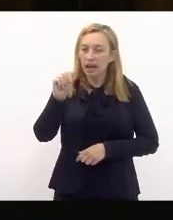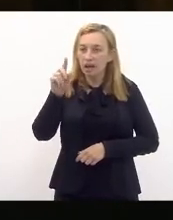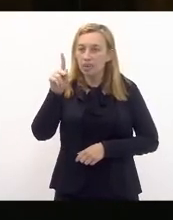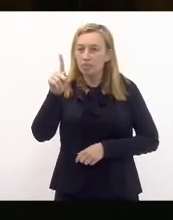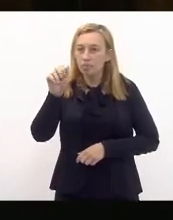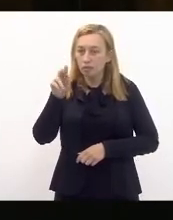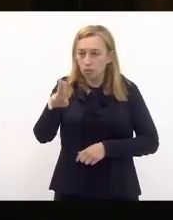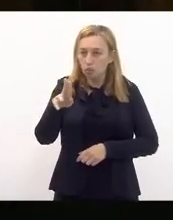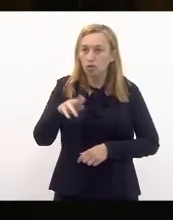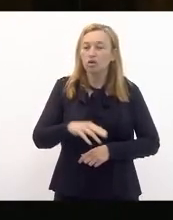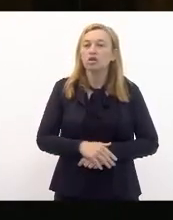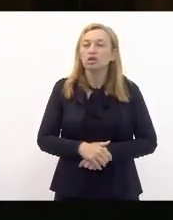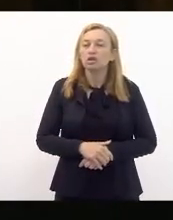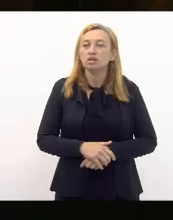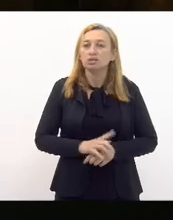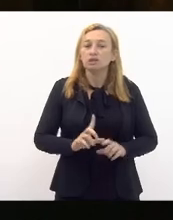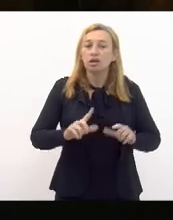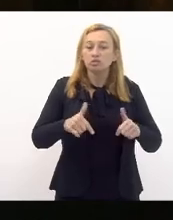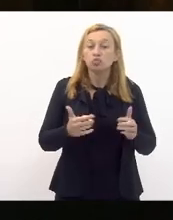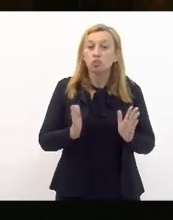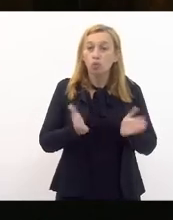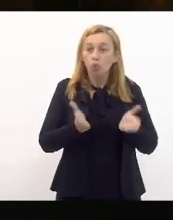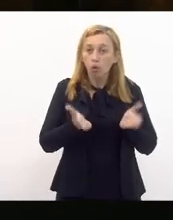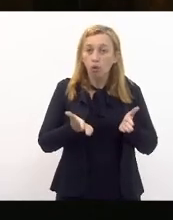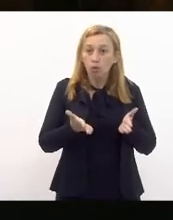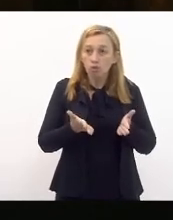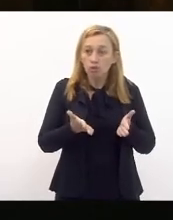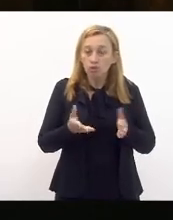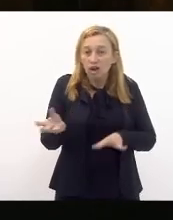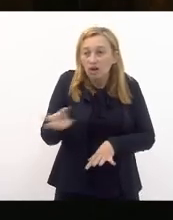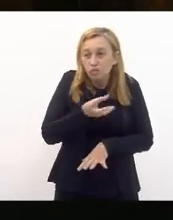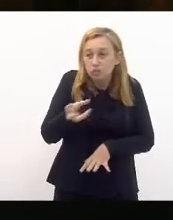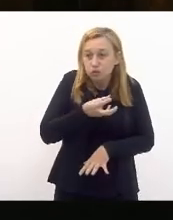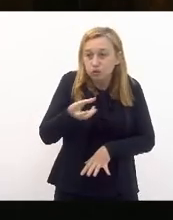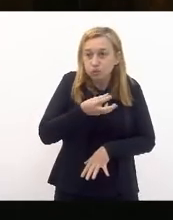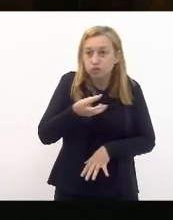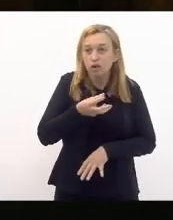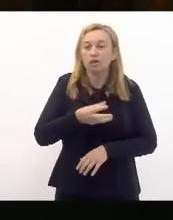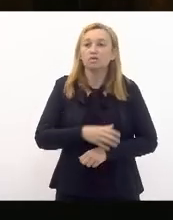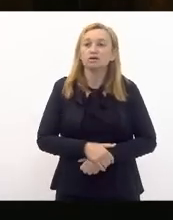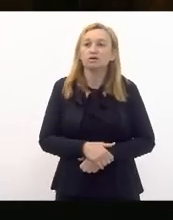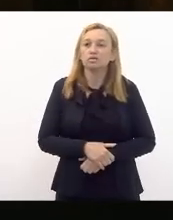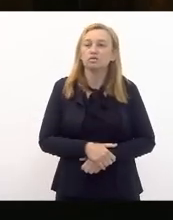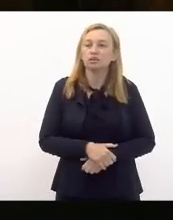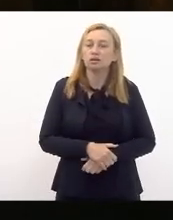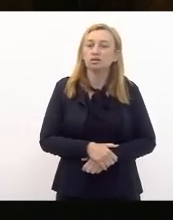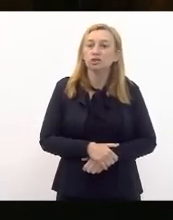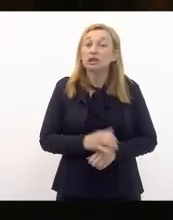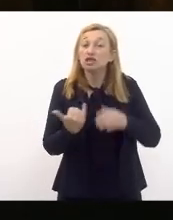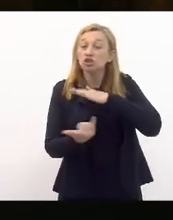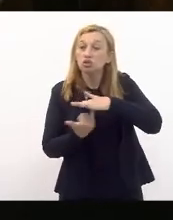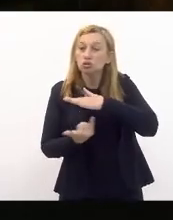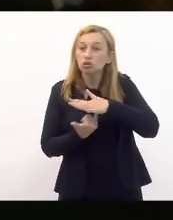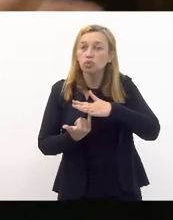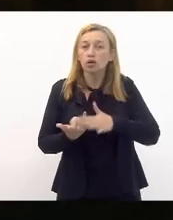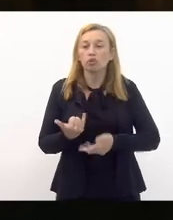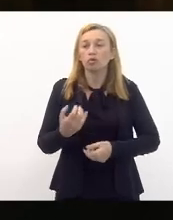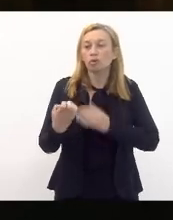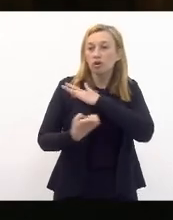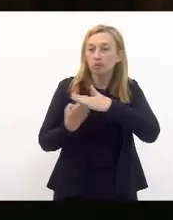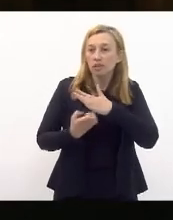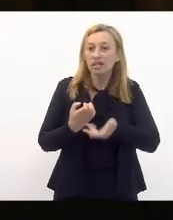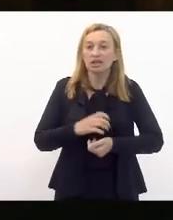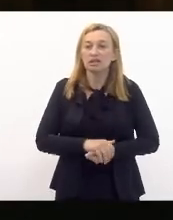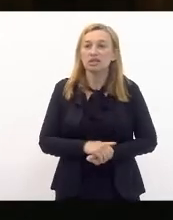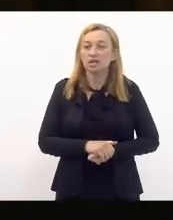né está funcionando hoje sobre uma emergencial de uma instituição uma empresa que